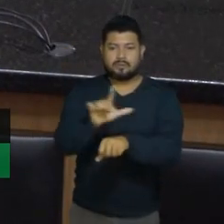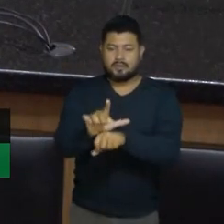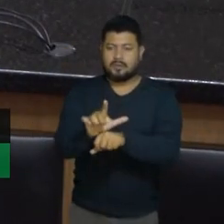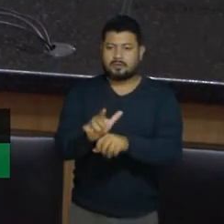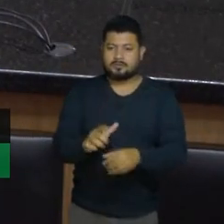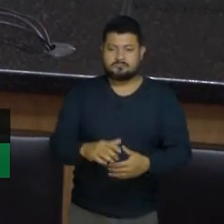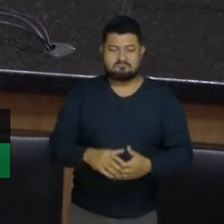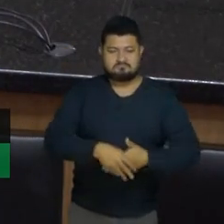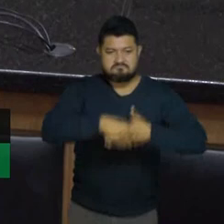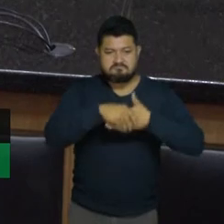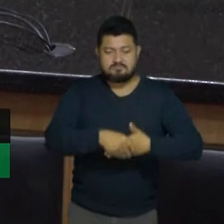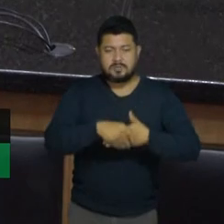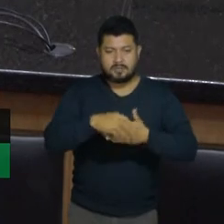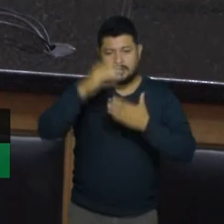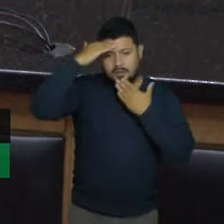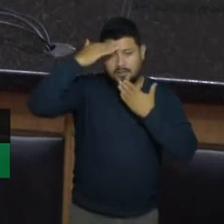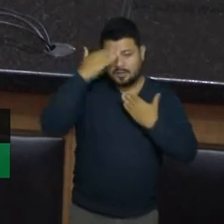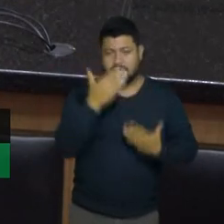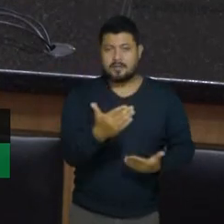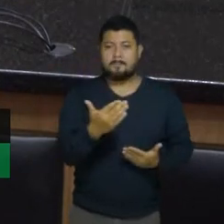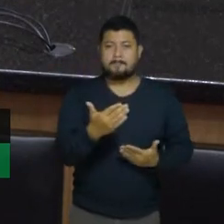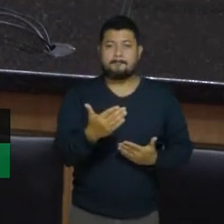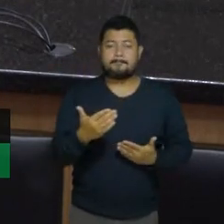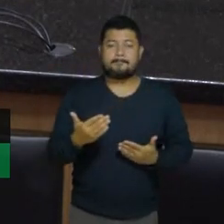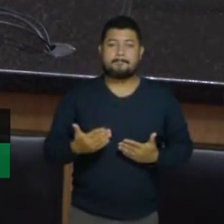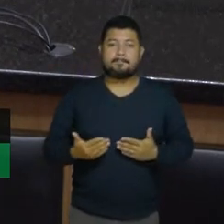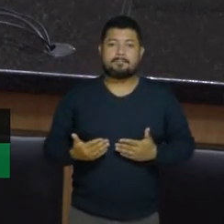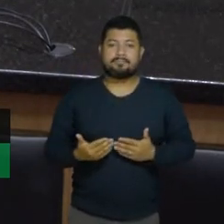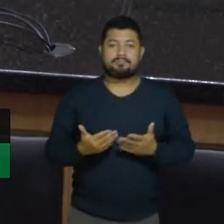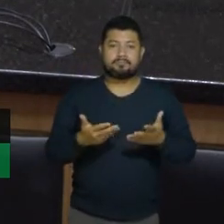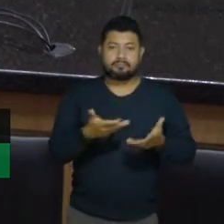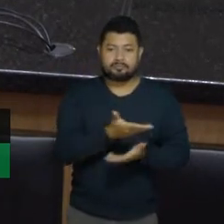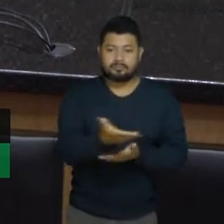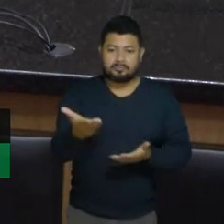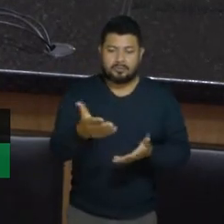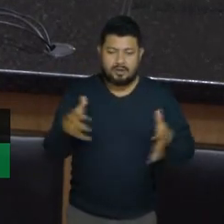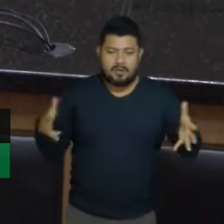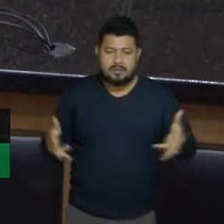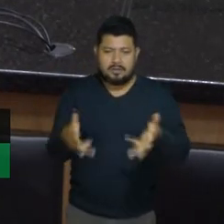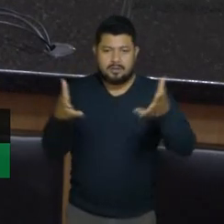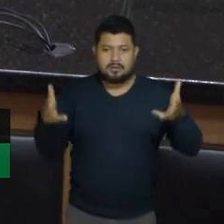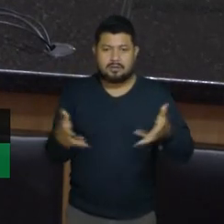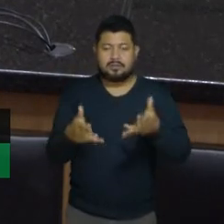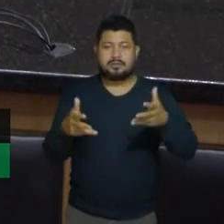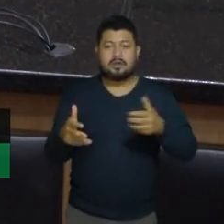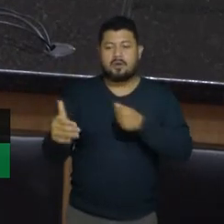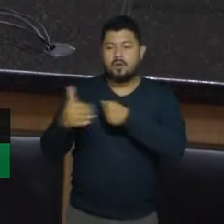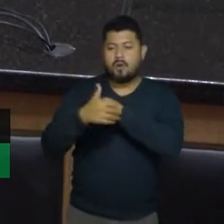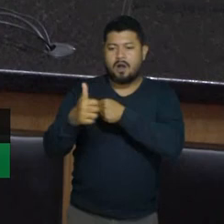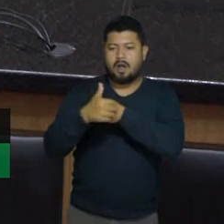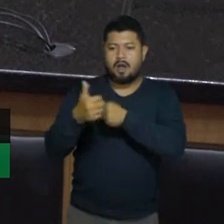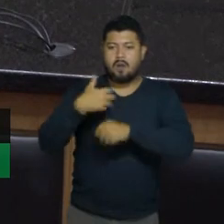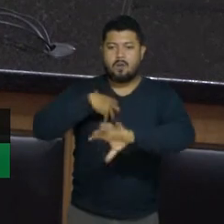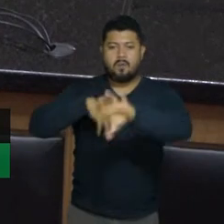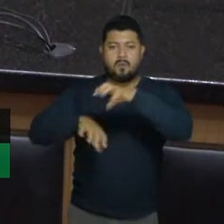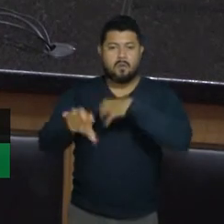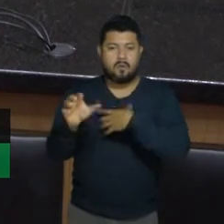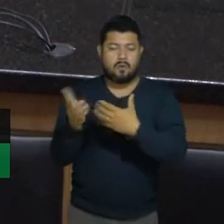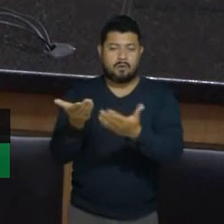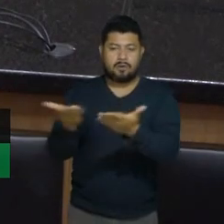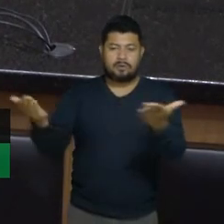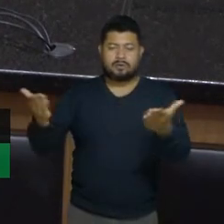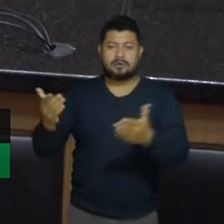incentivá-los a traduzirem o carinho do povo de Santa Catarina pelos irmãos